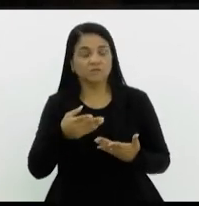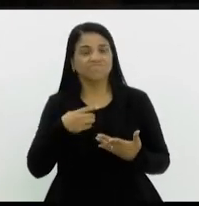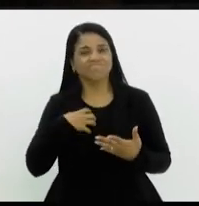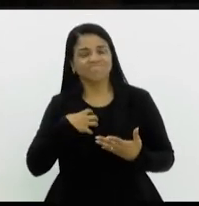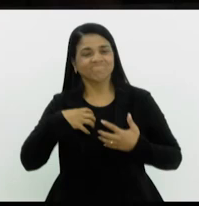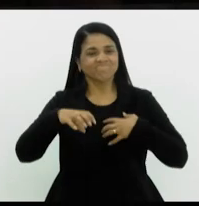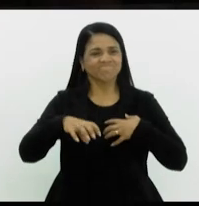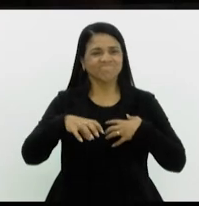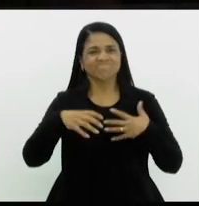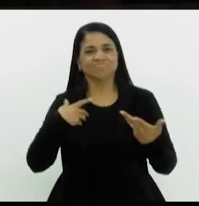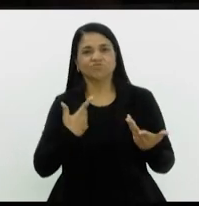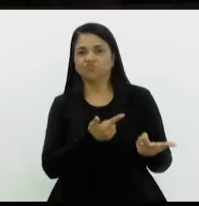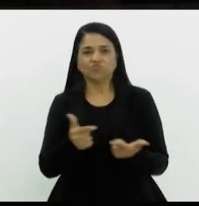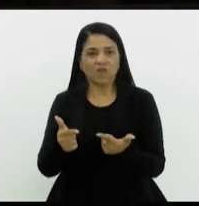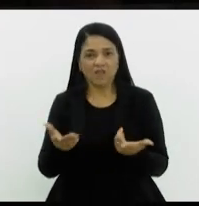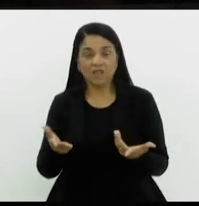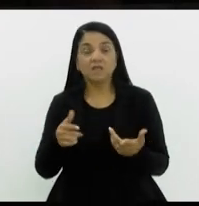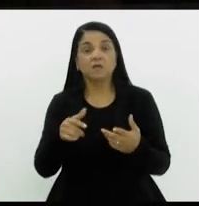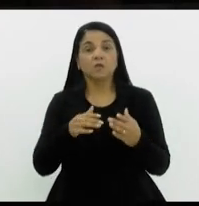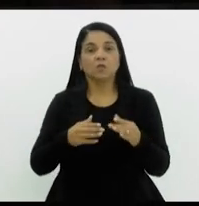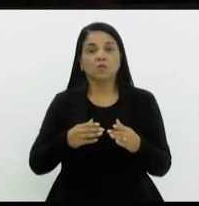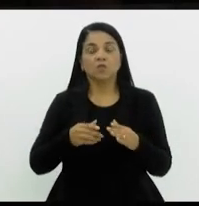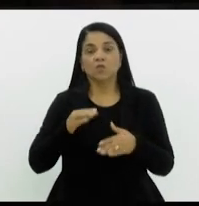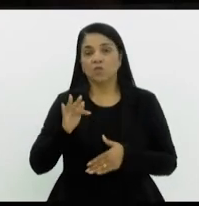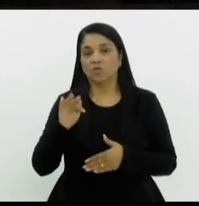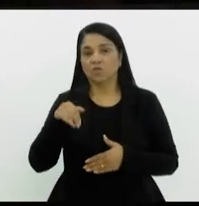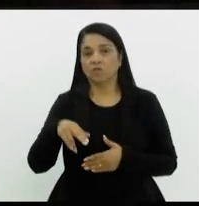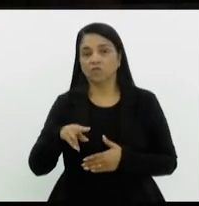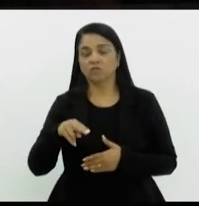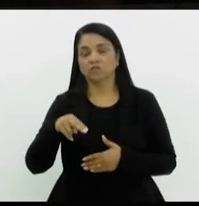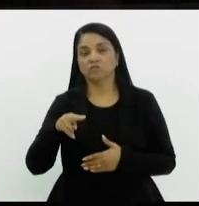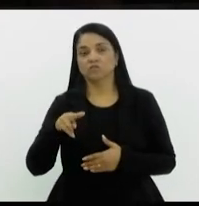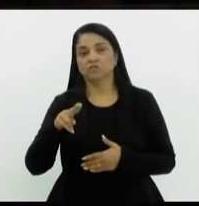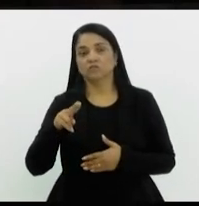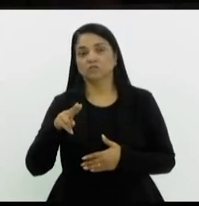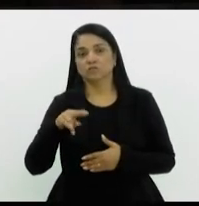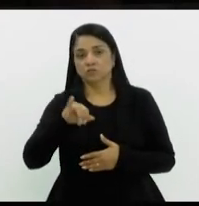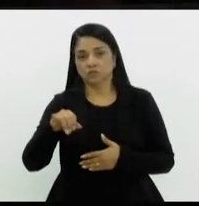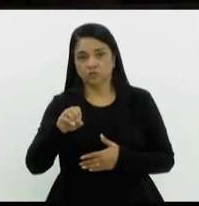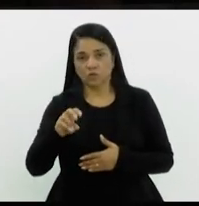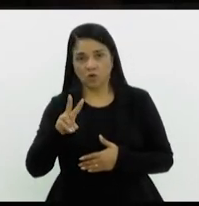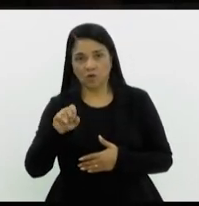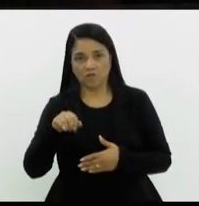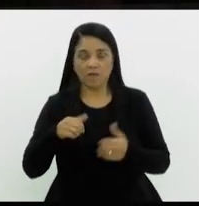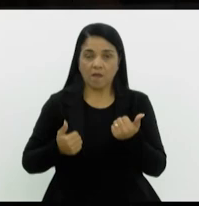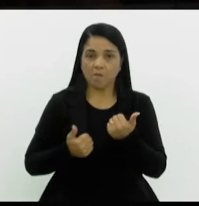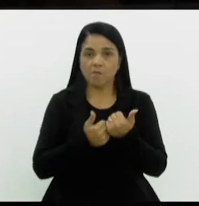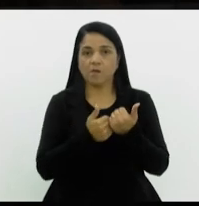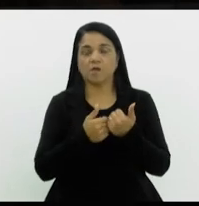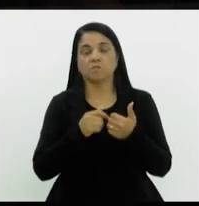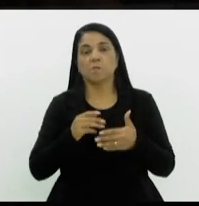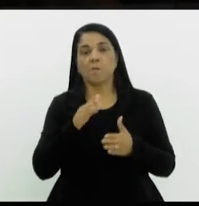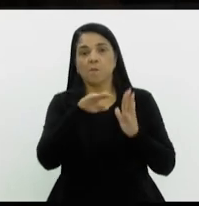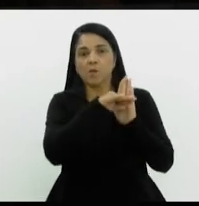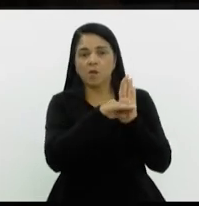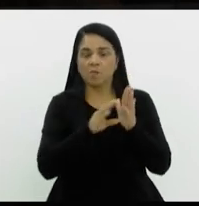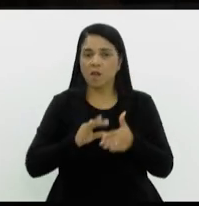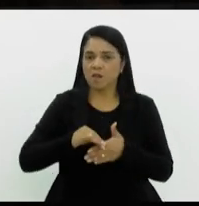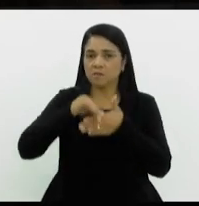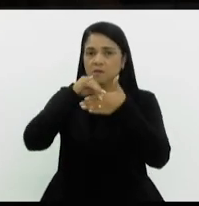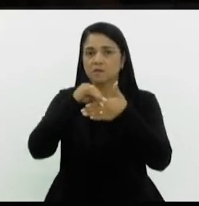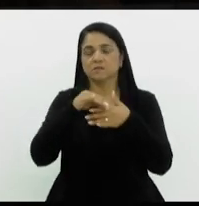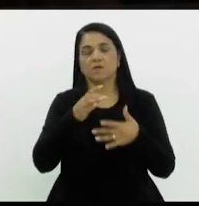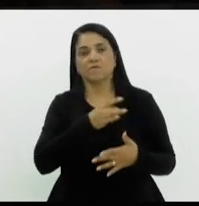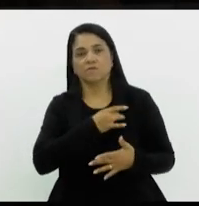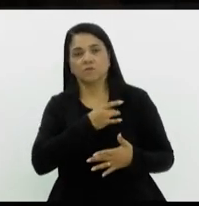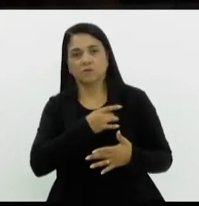desengajamento. O FUNJOVEM apoiará o Conselho Estadual de Juventude, programas de liderança, voluntariado